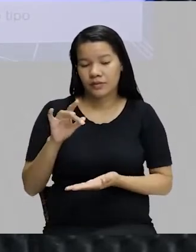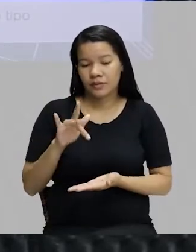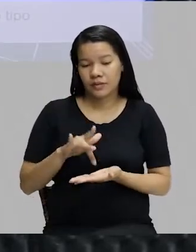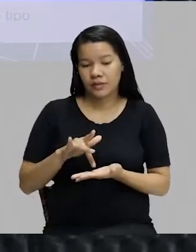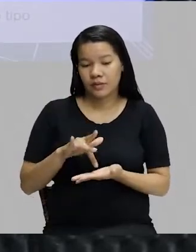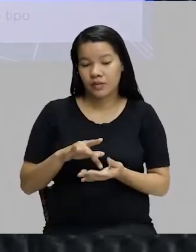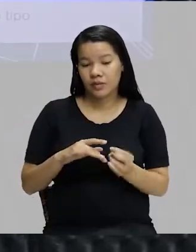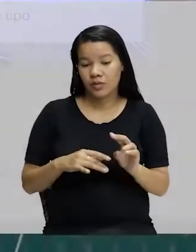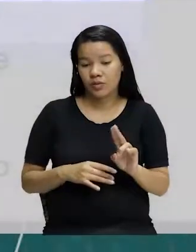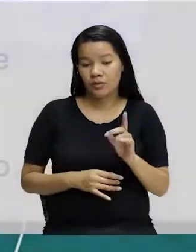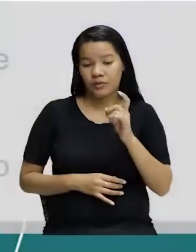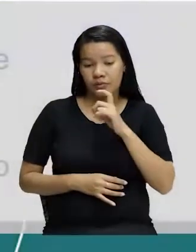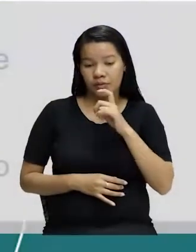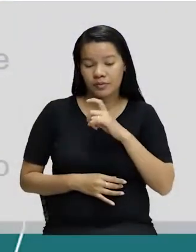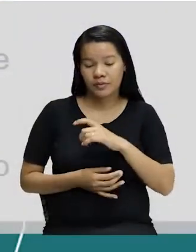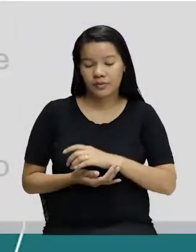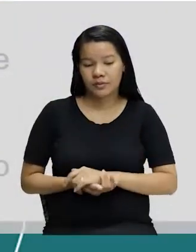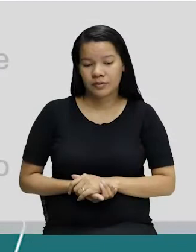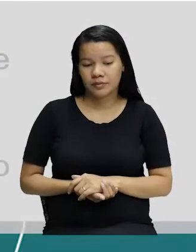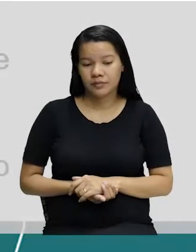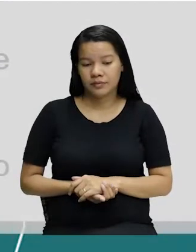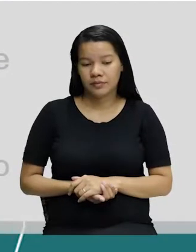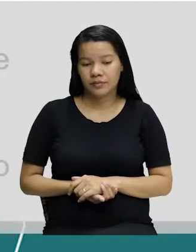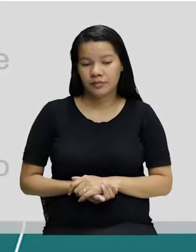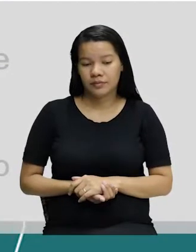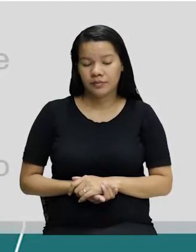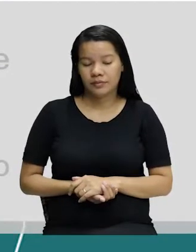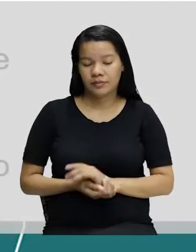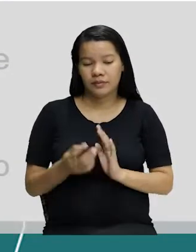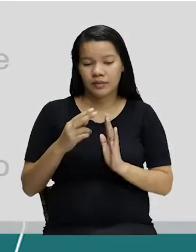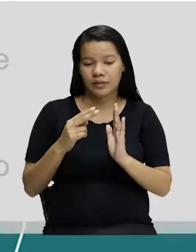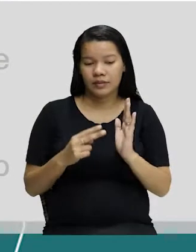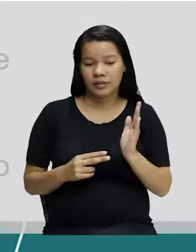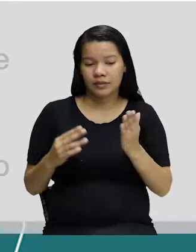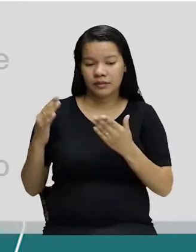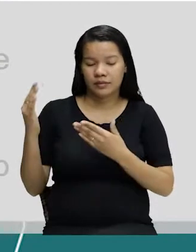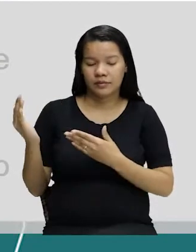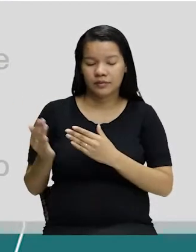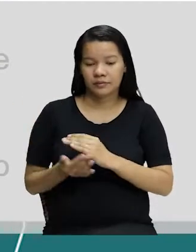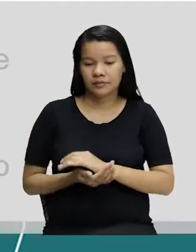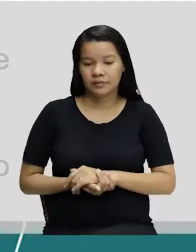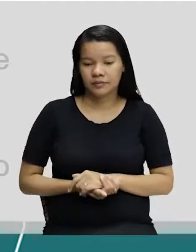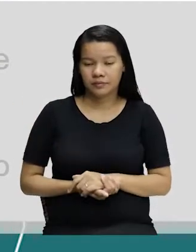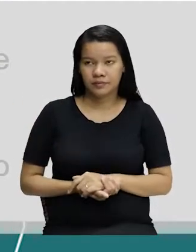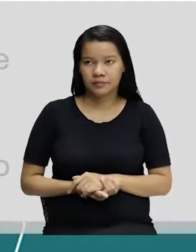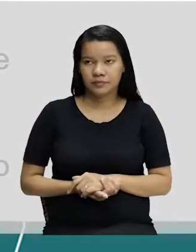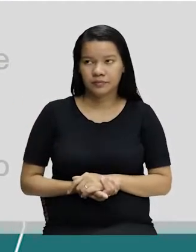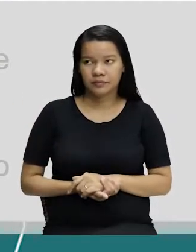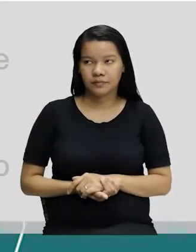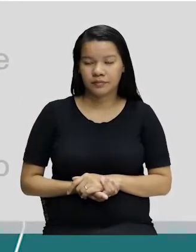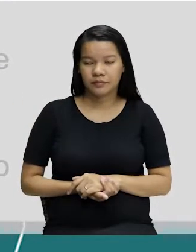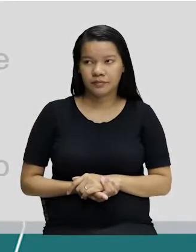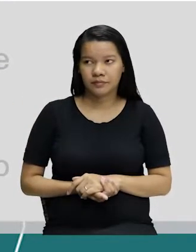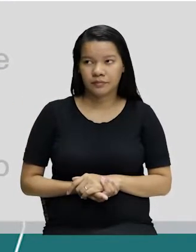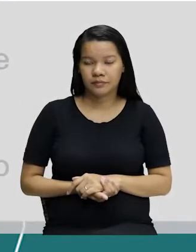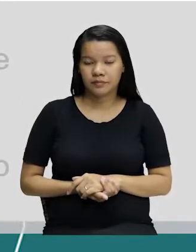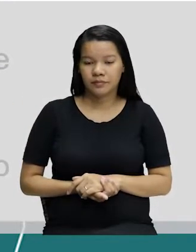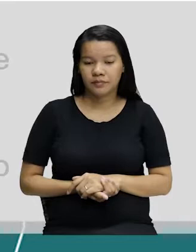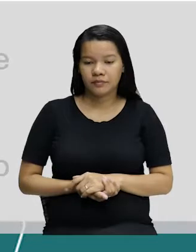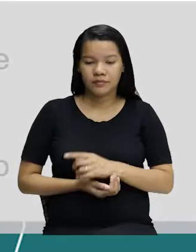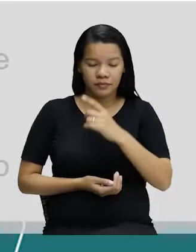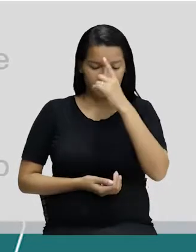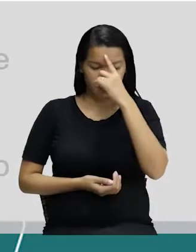ou falsas. Olha só. A radiação esquematizada em 2, e eu trouxe aqui a figura, está aqui na